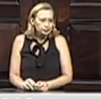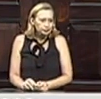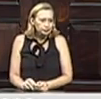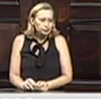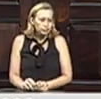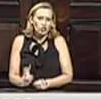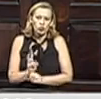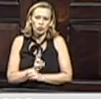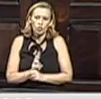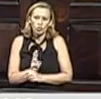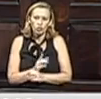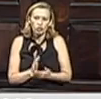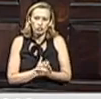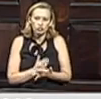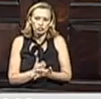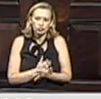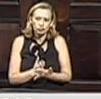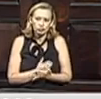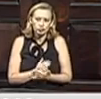aqui. 13.